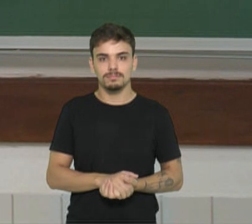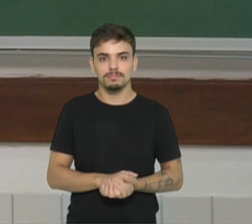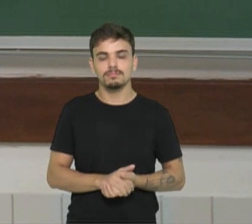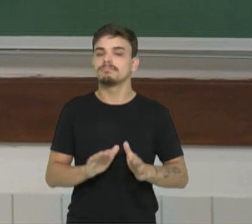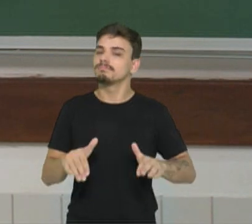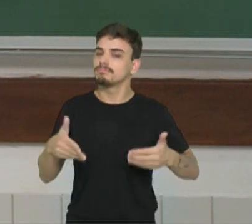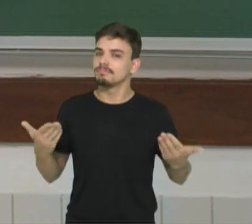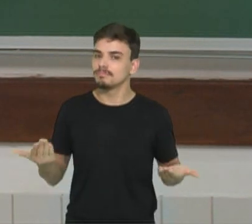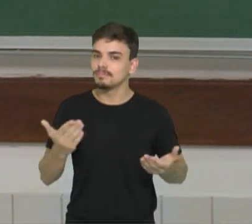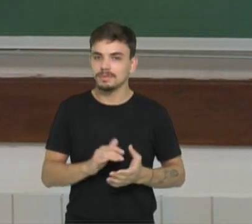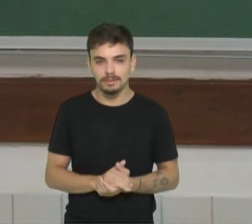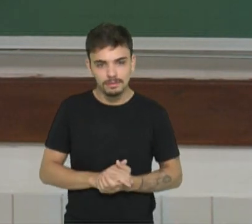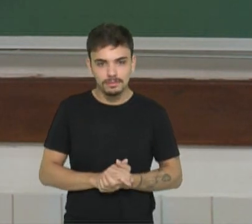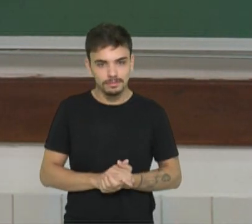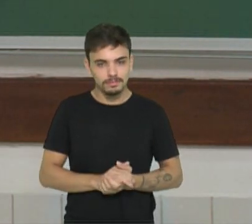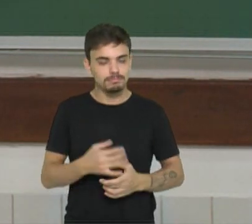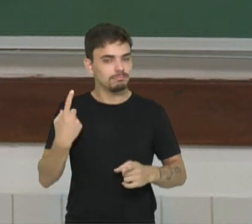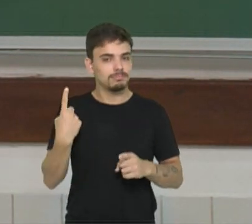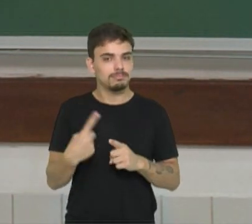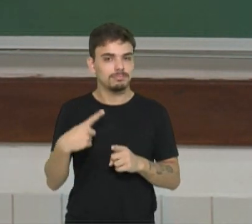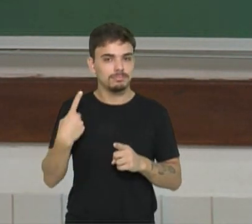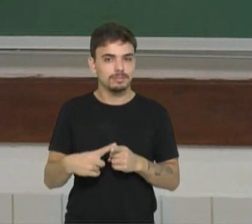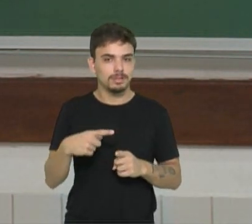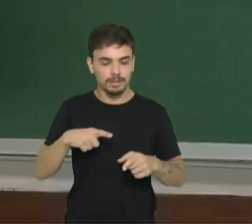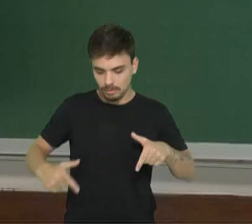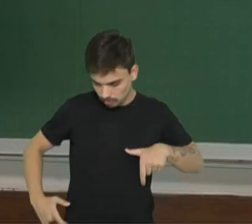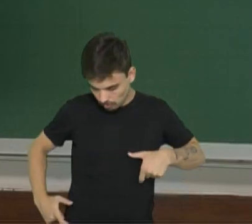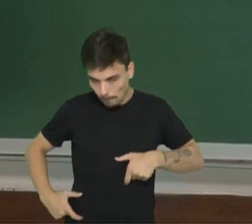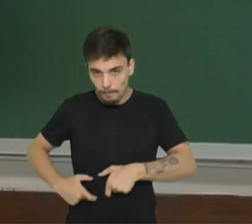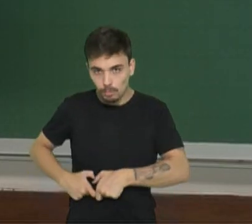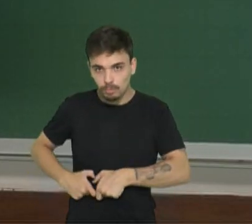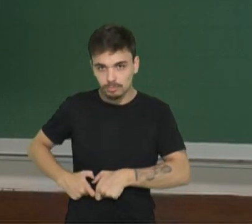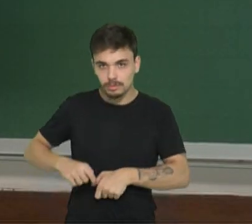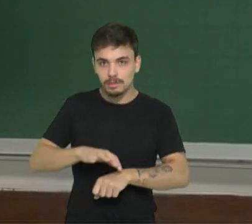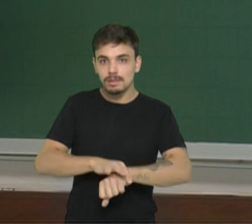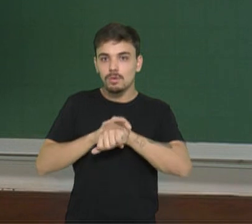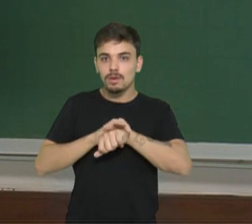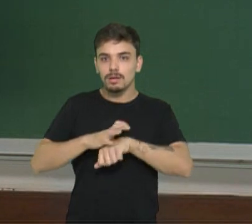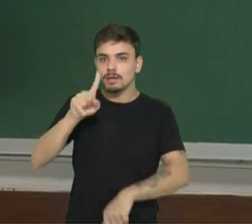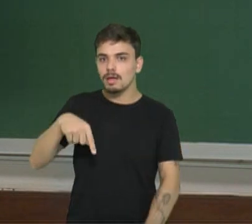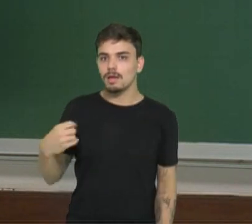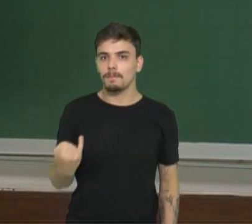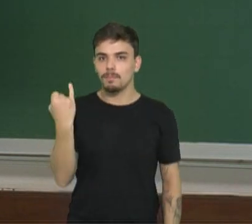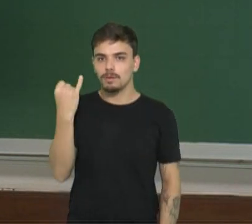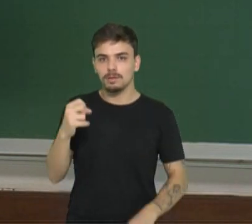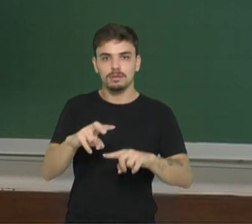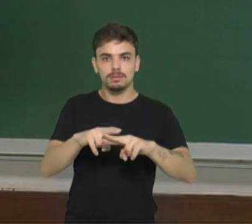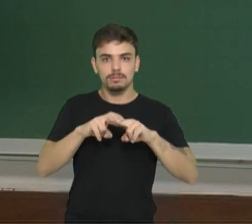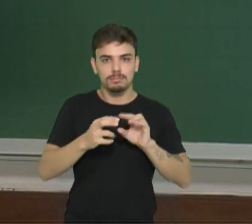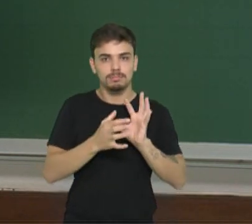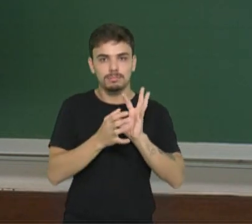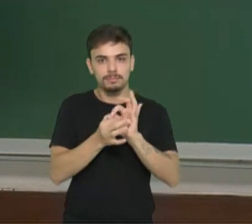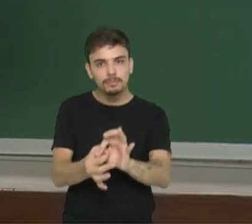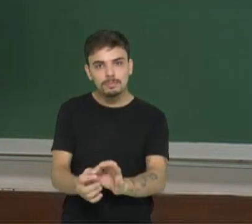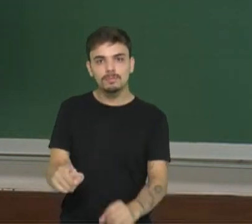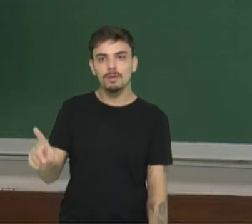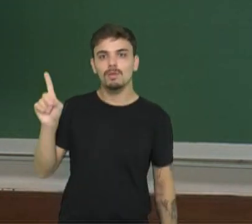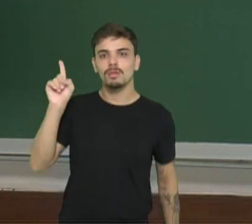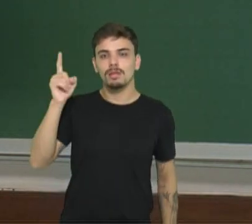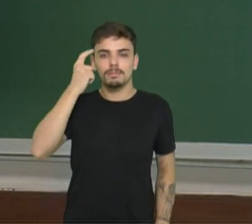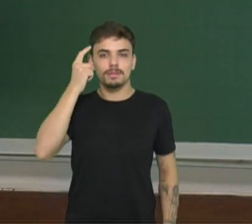E então, por que o cinto de segurança é tão importante neste contexto aqui, né? Pensando